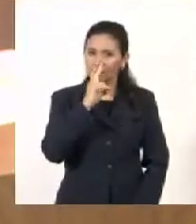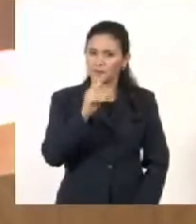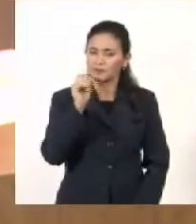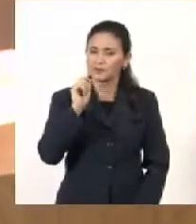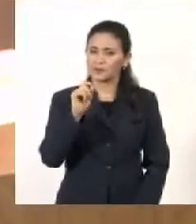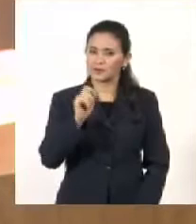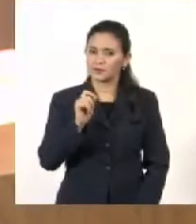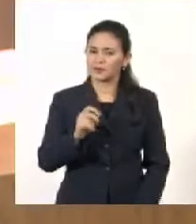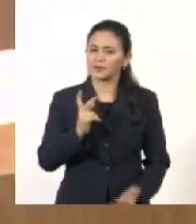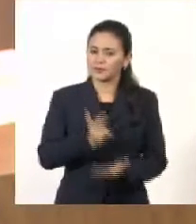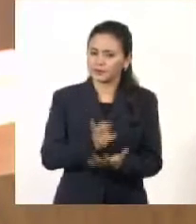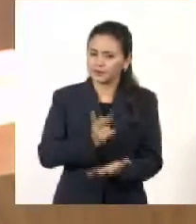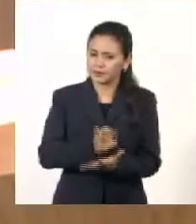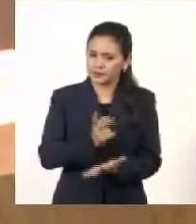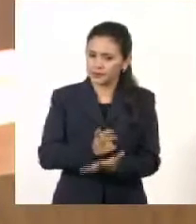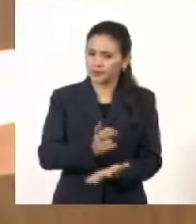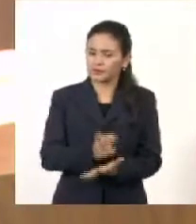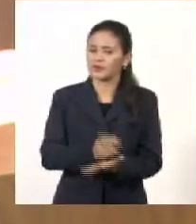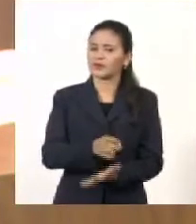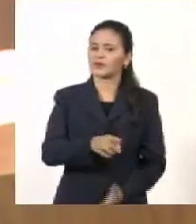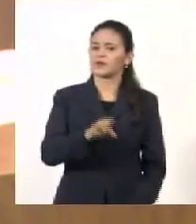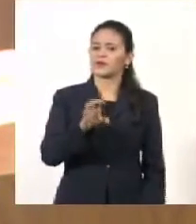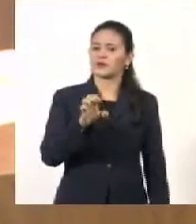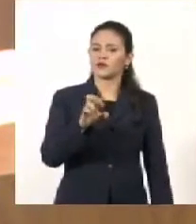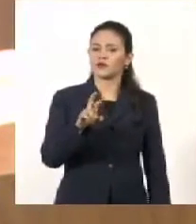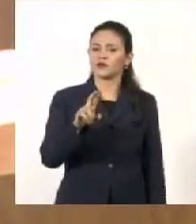o deputado Erinaldo,